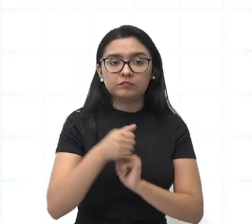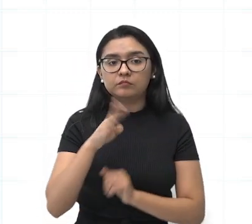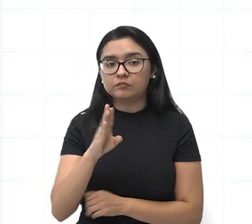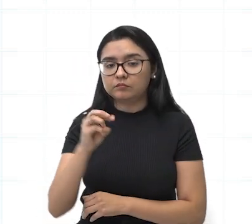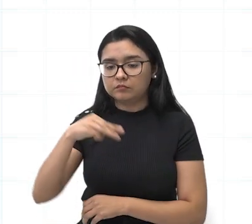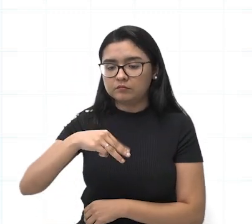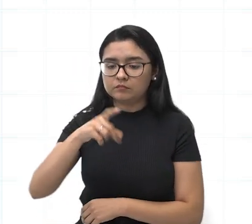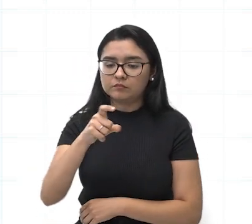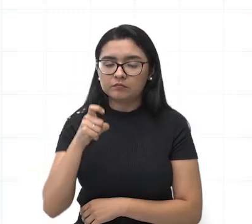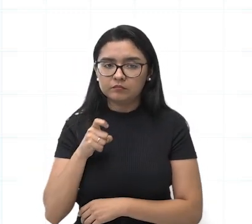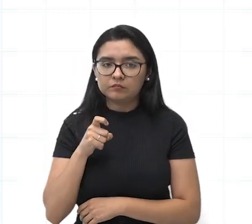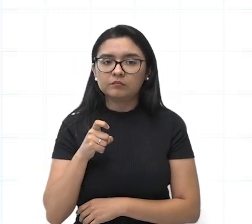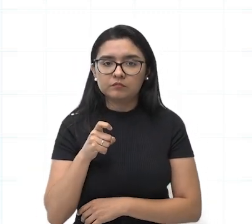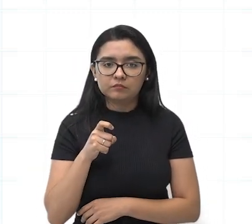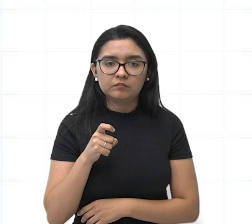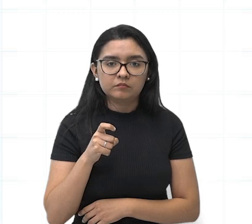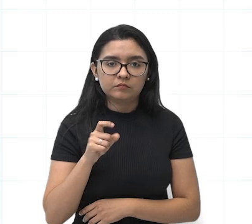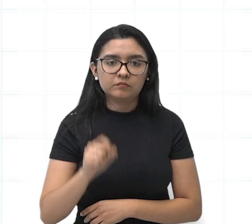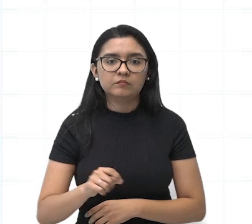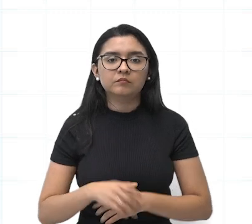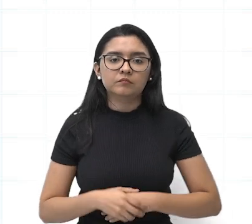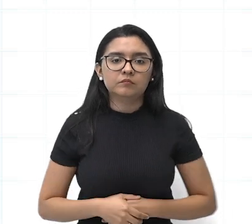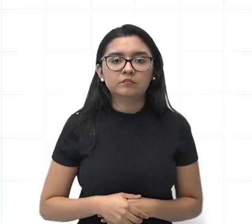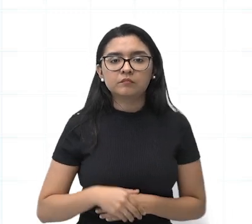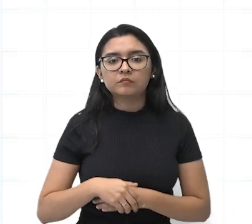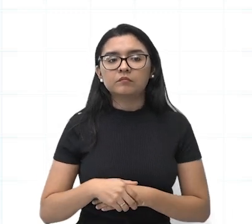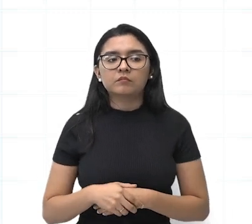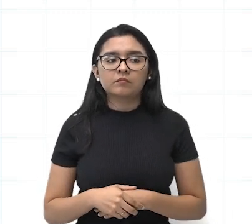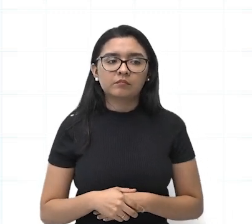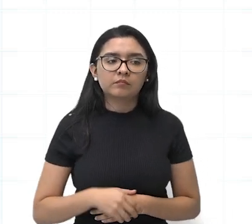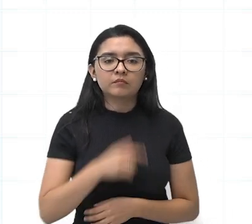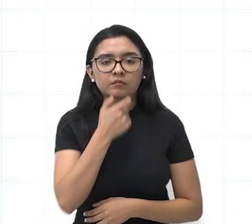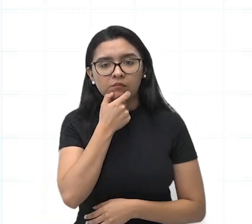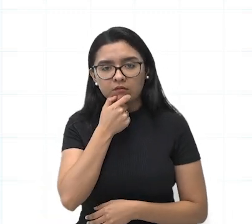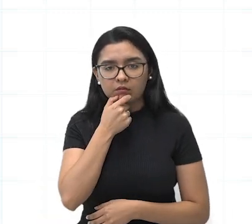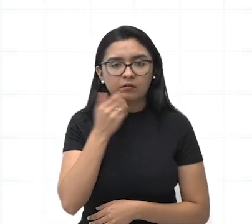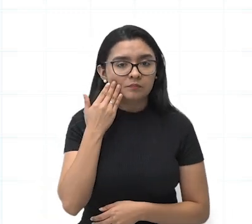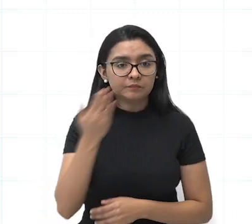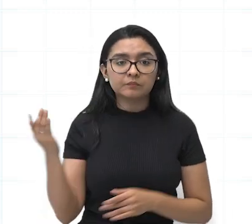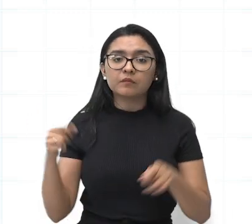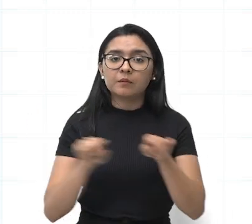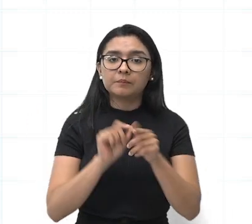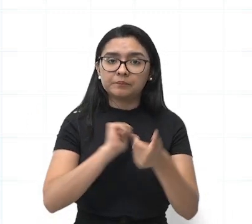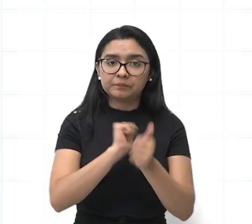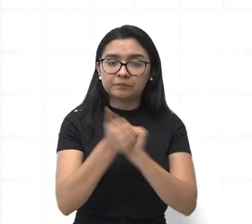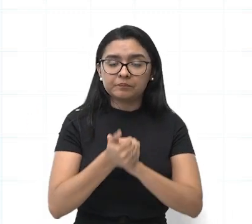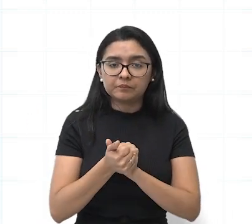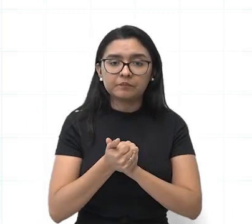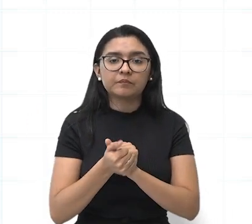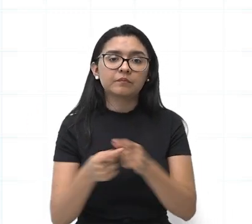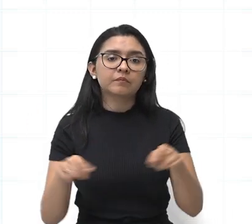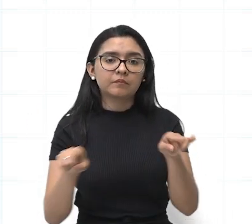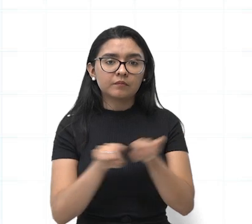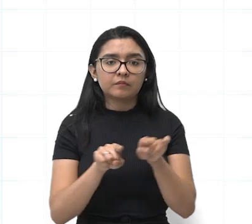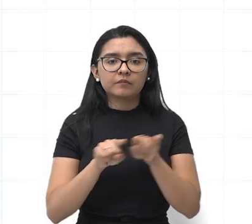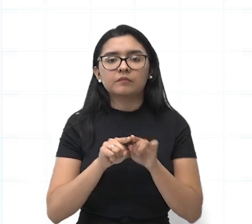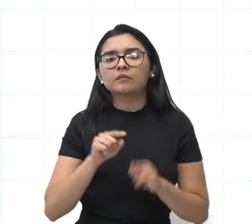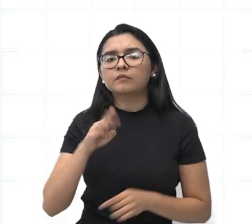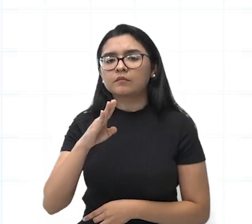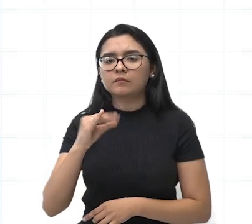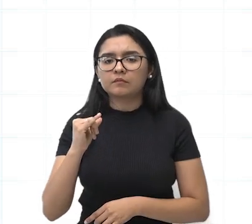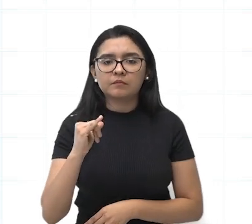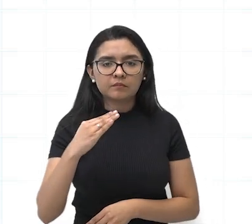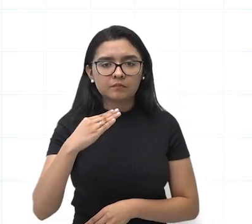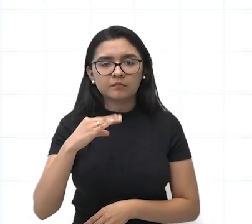se refere a Bicycle Motocross. O esporte é conhecido também como bicicross ou bicecross,